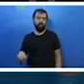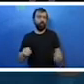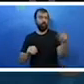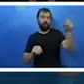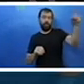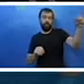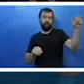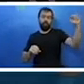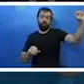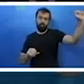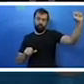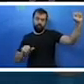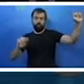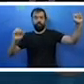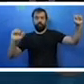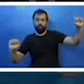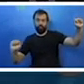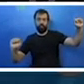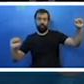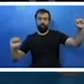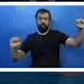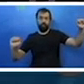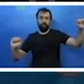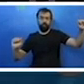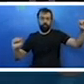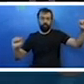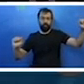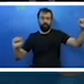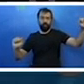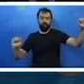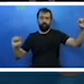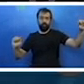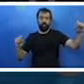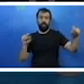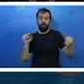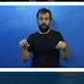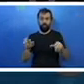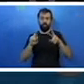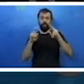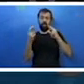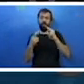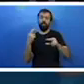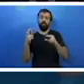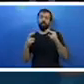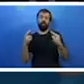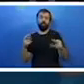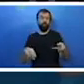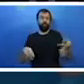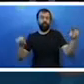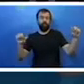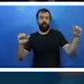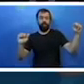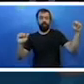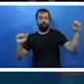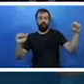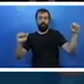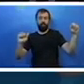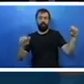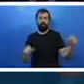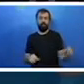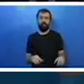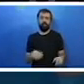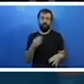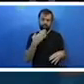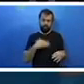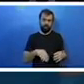Então, A e A. Isso é relacionar, quarto ano. Seguindo, os